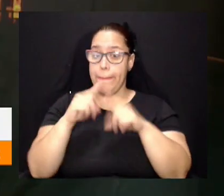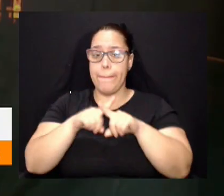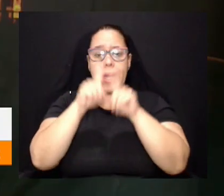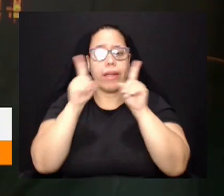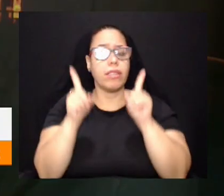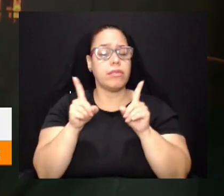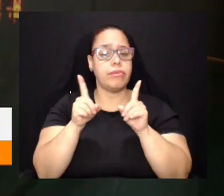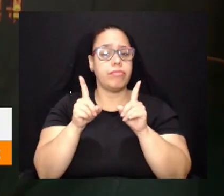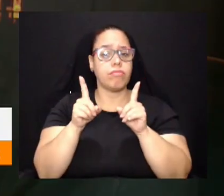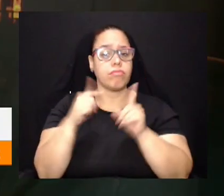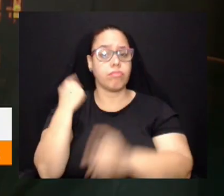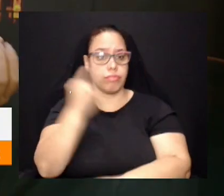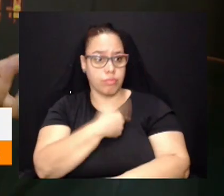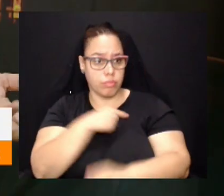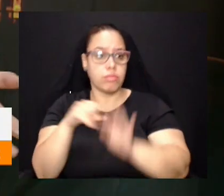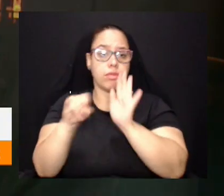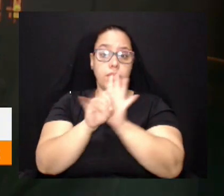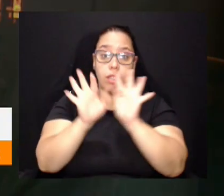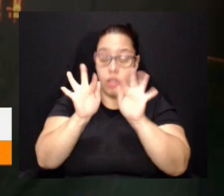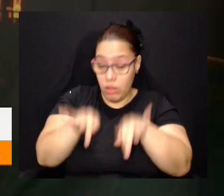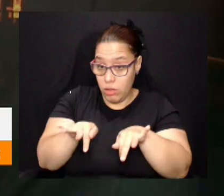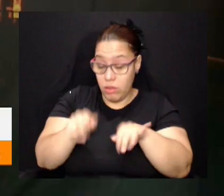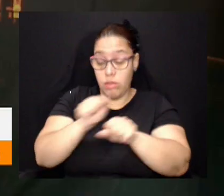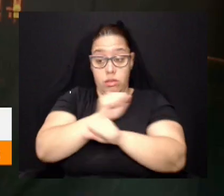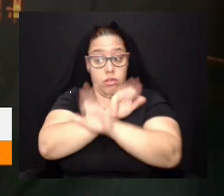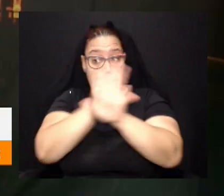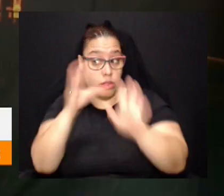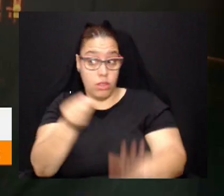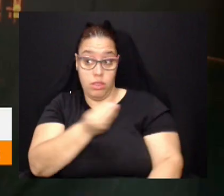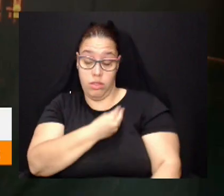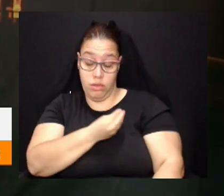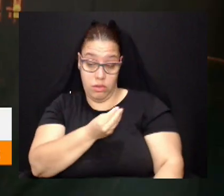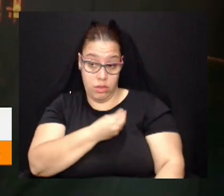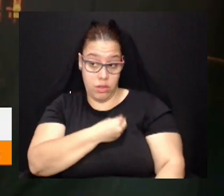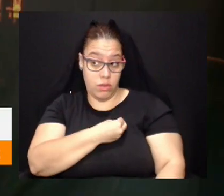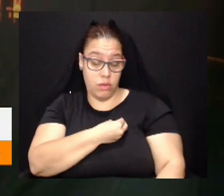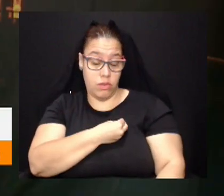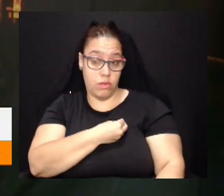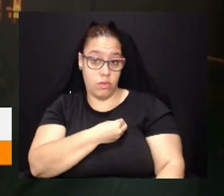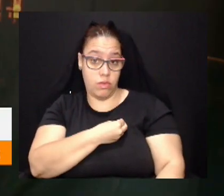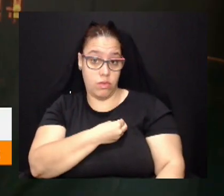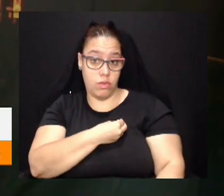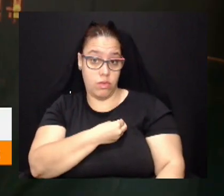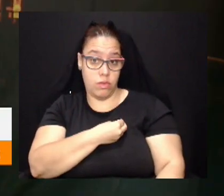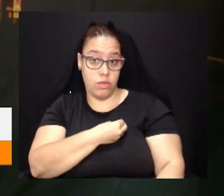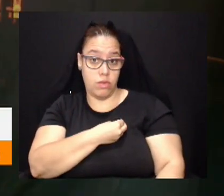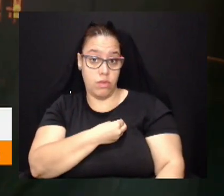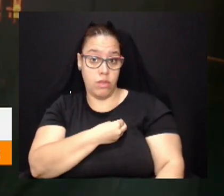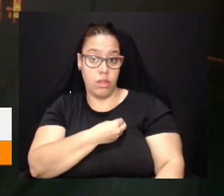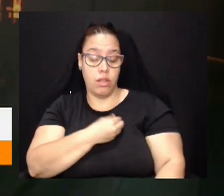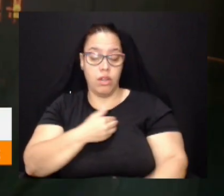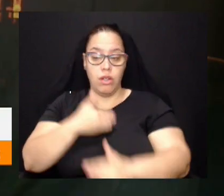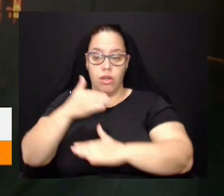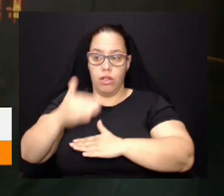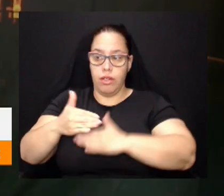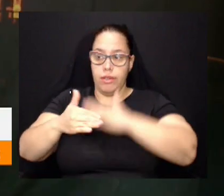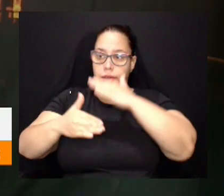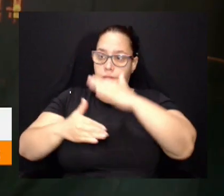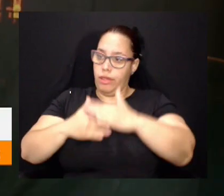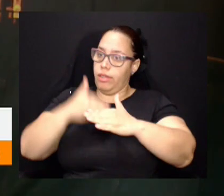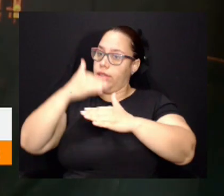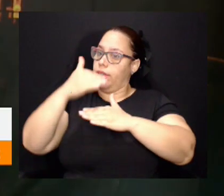gente identificar o fim, claro que a gente viveu situações que elas vêm perdurando aí ao longo do tempo e que